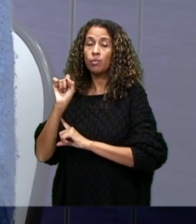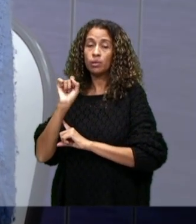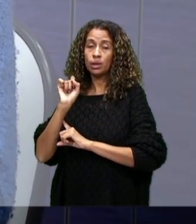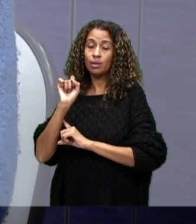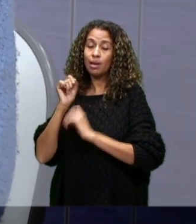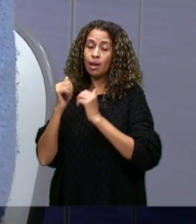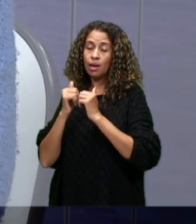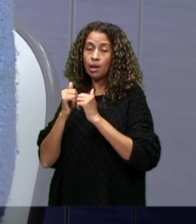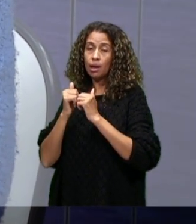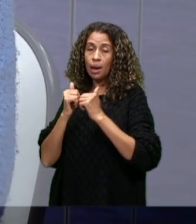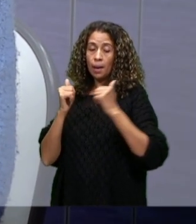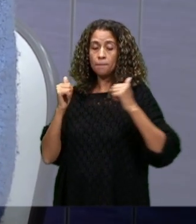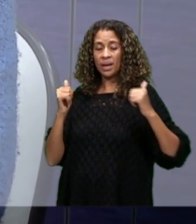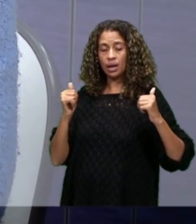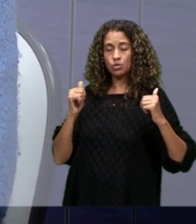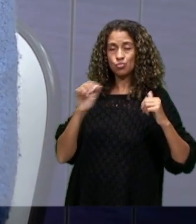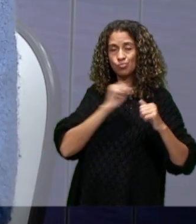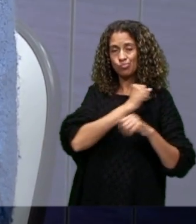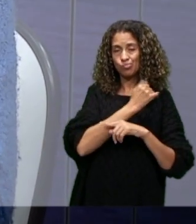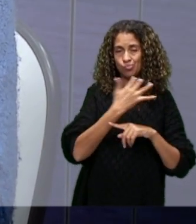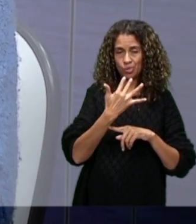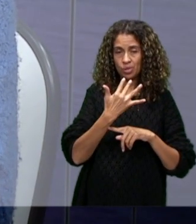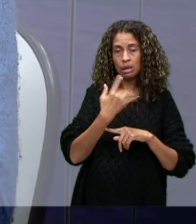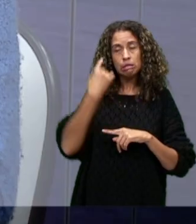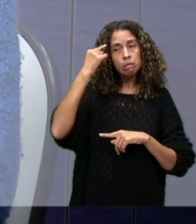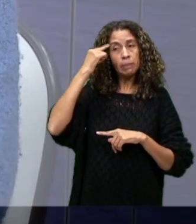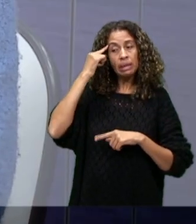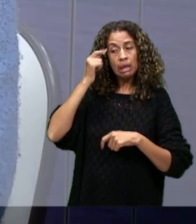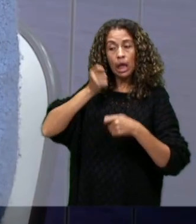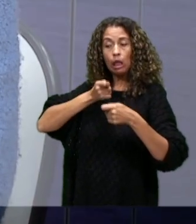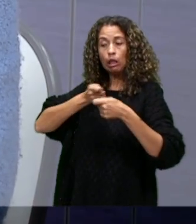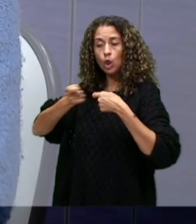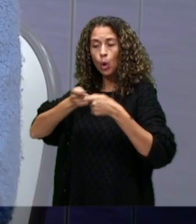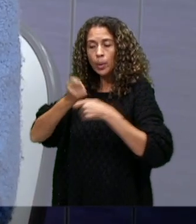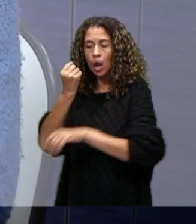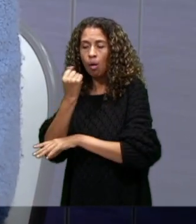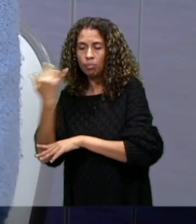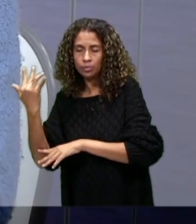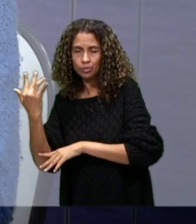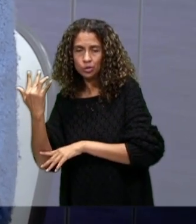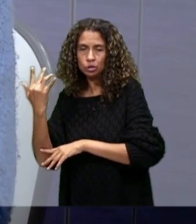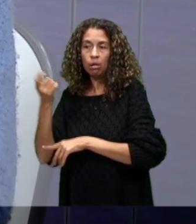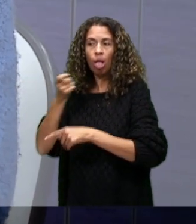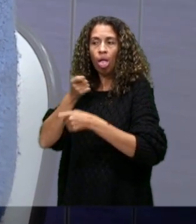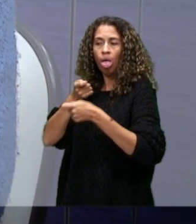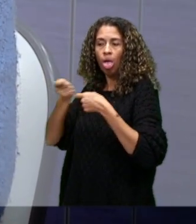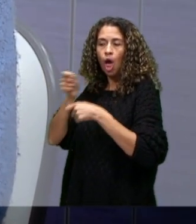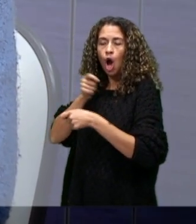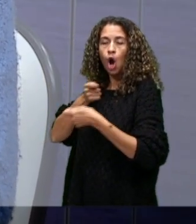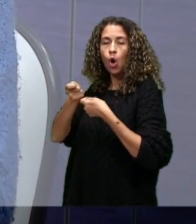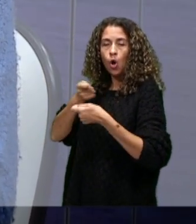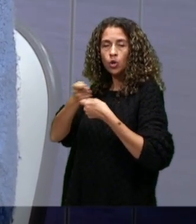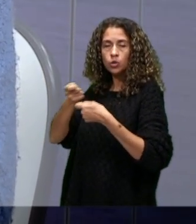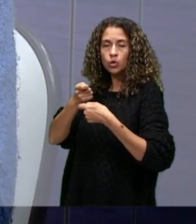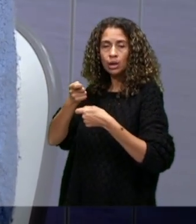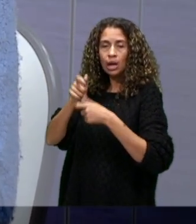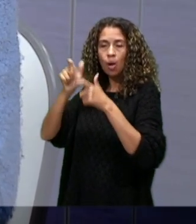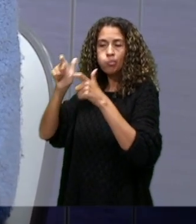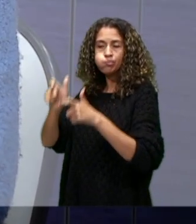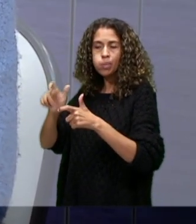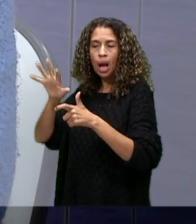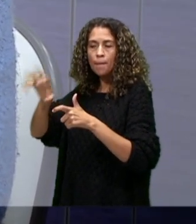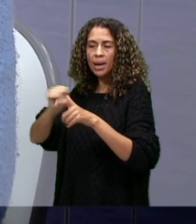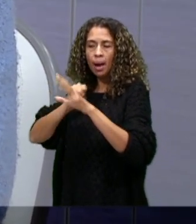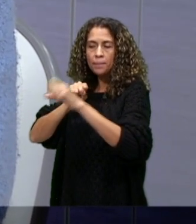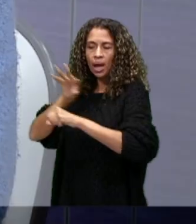ambiente. Então, nós pensamos em dominar o ambiente, pensa o ambiente enquanto fonte de recursos